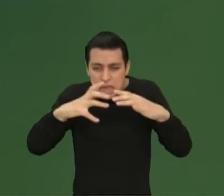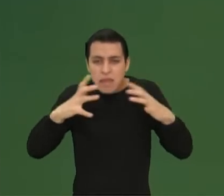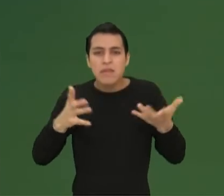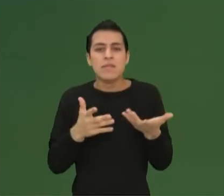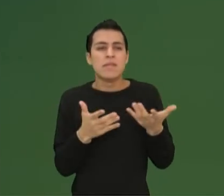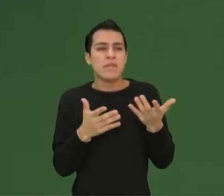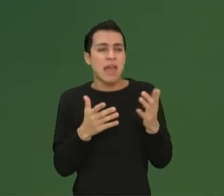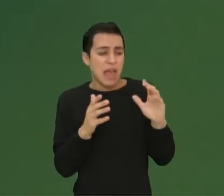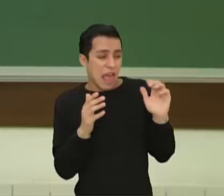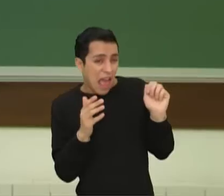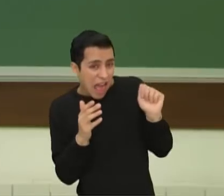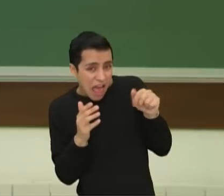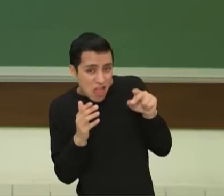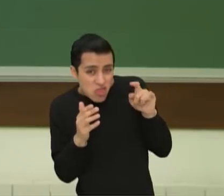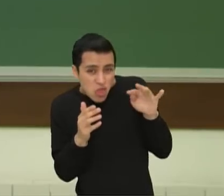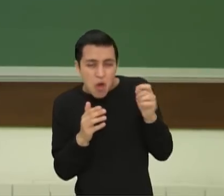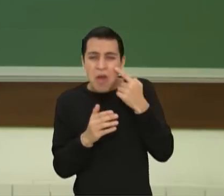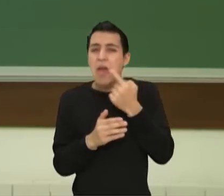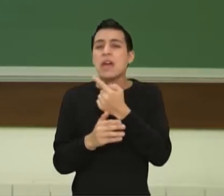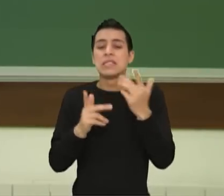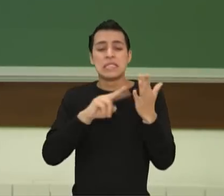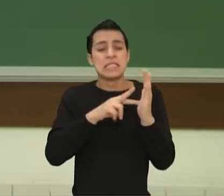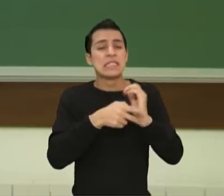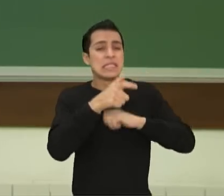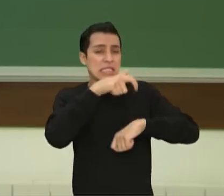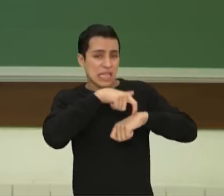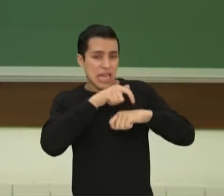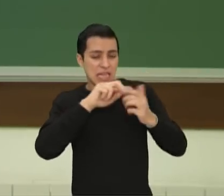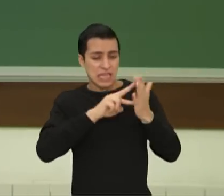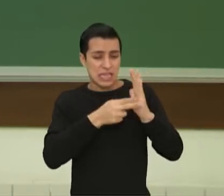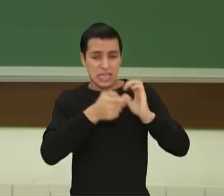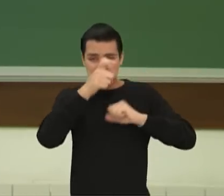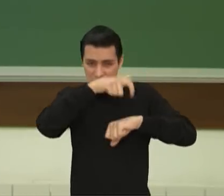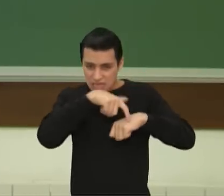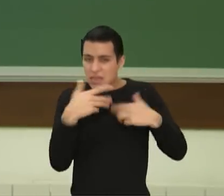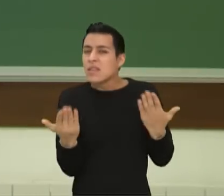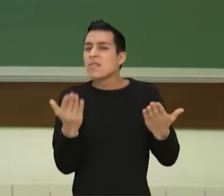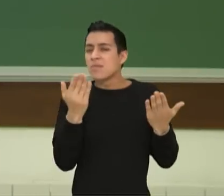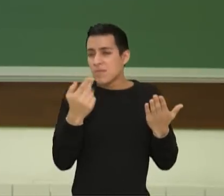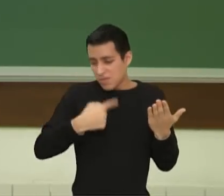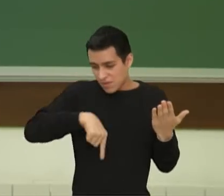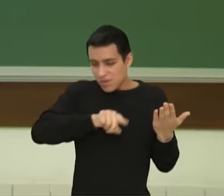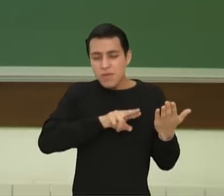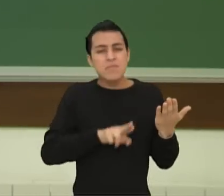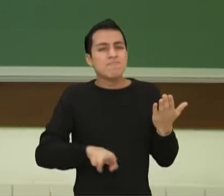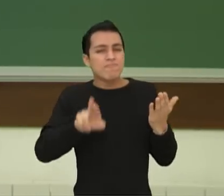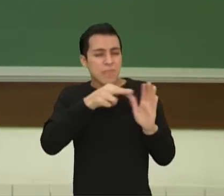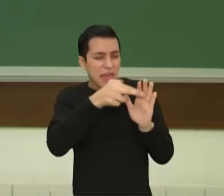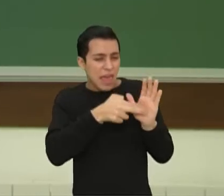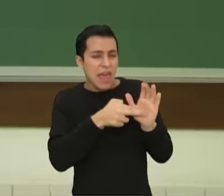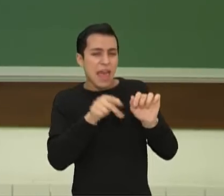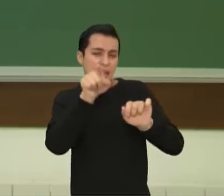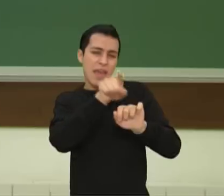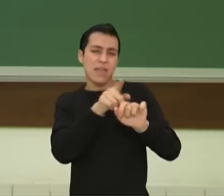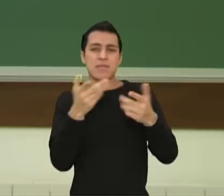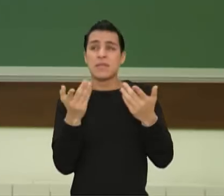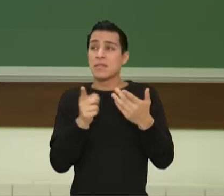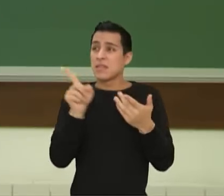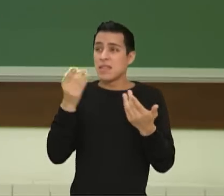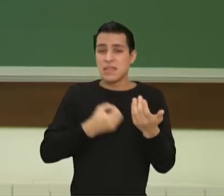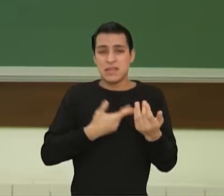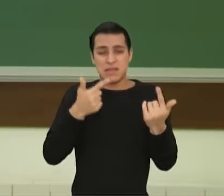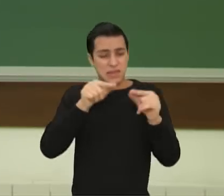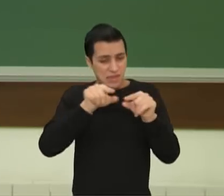expressão adverbial que indica tempo, certo? Então, nós utilizamos sim a crase nessa